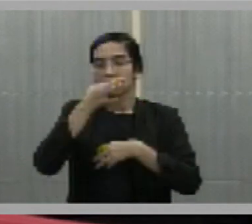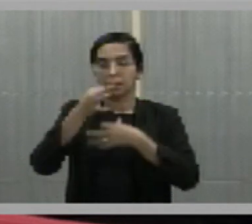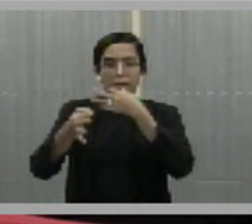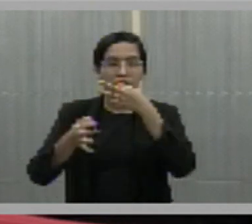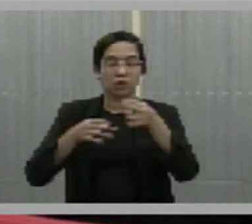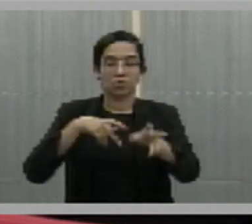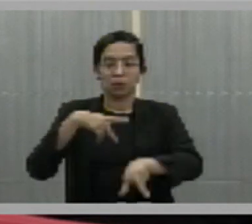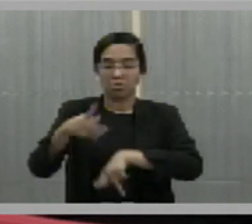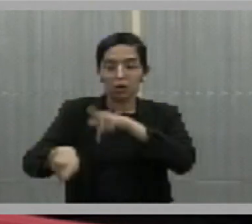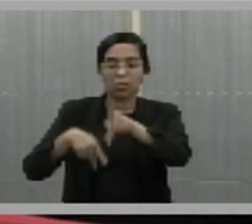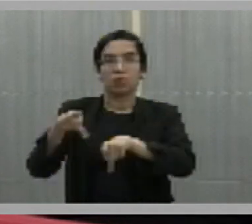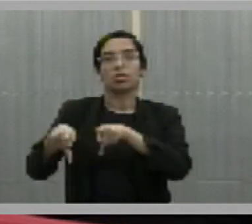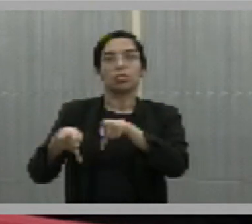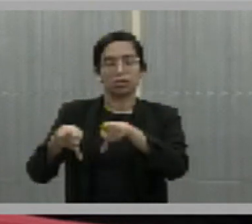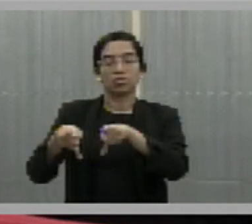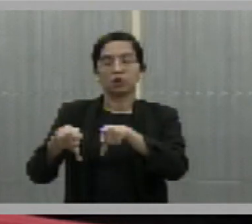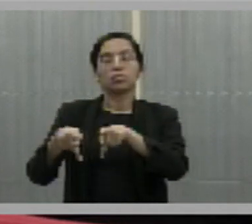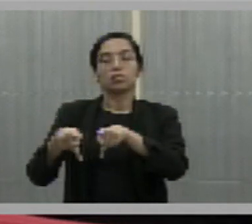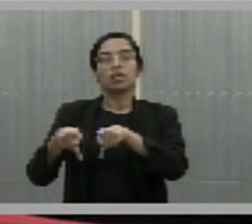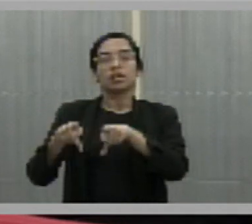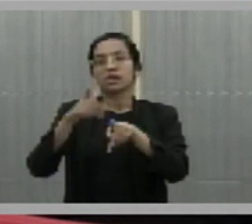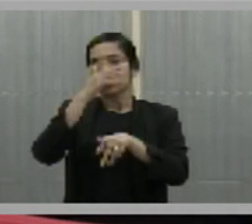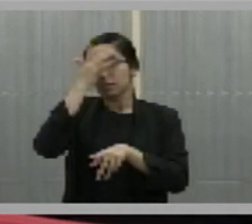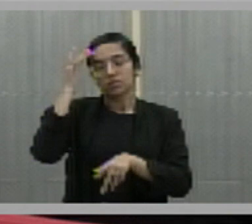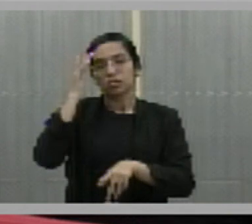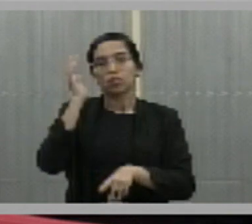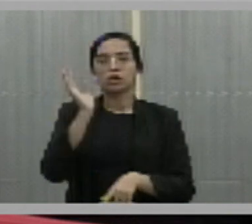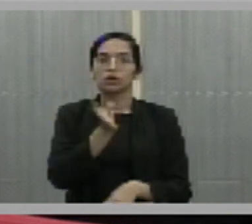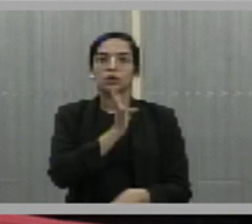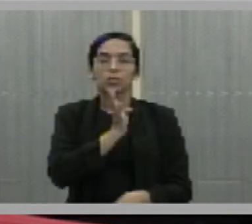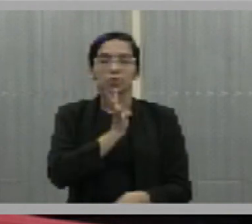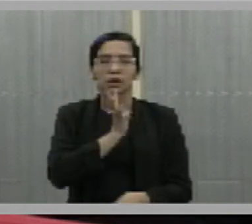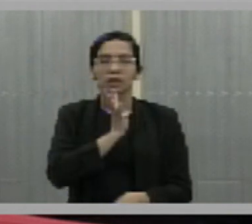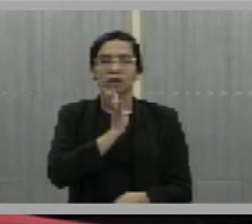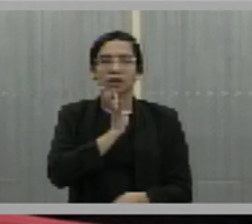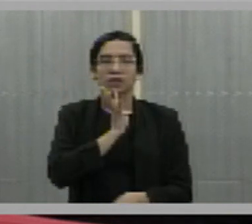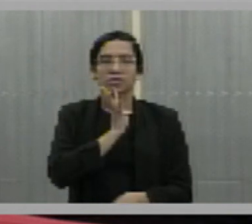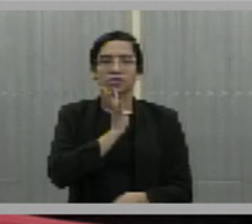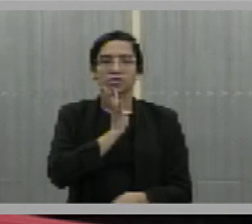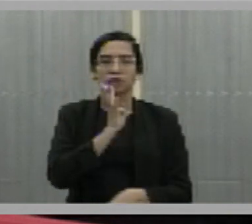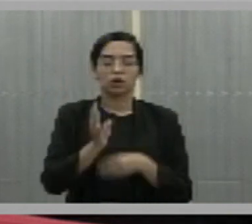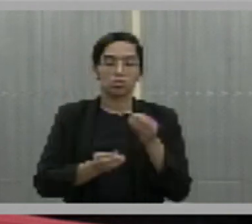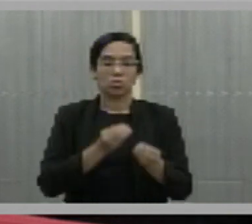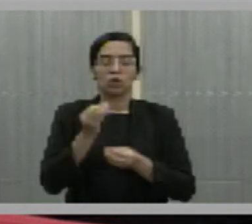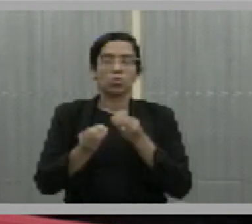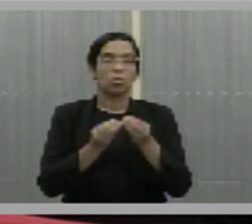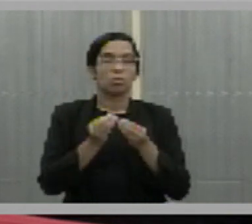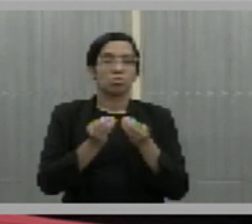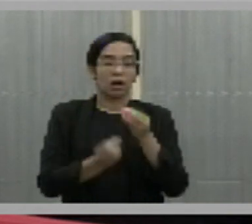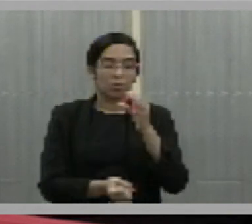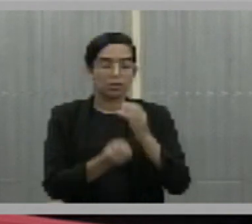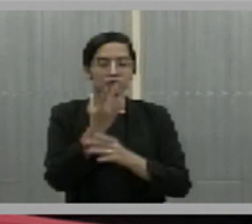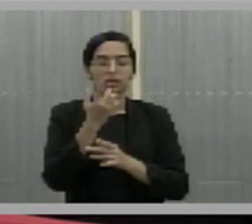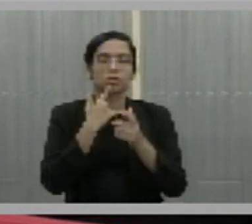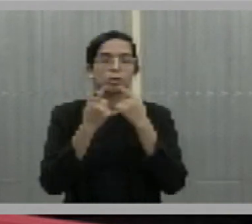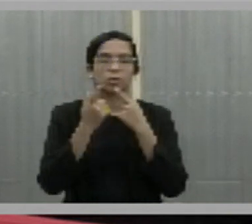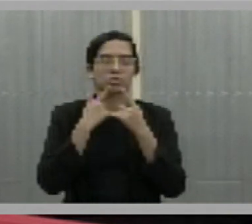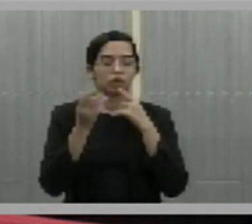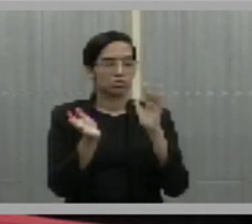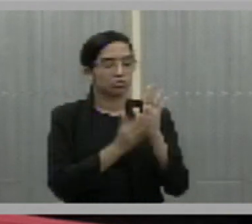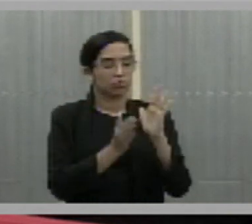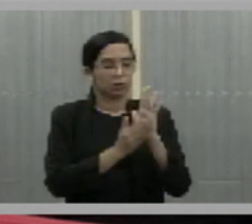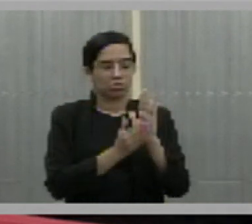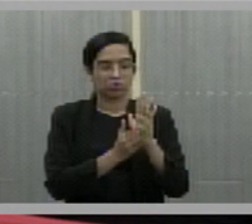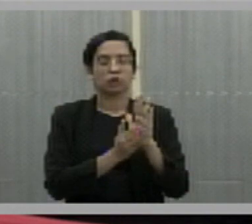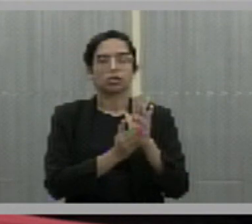público maior e as pessoas tomam conhecimento do momento correto da discussão das proposições